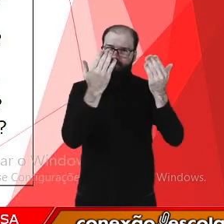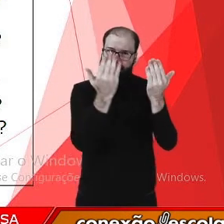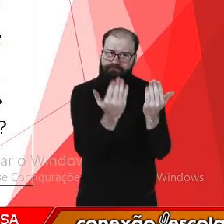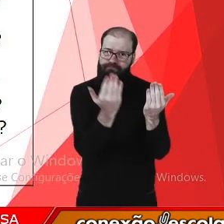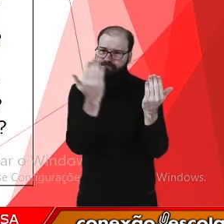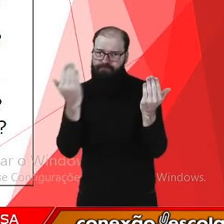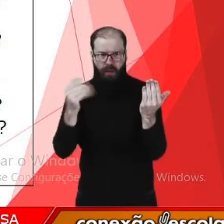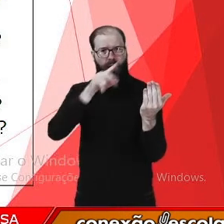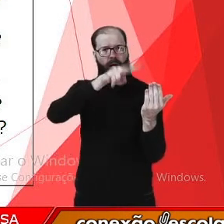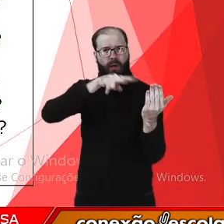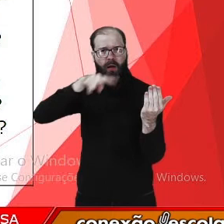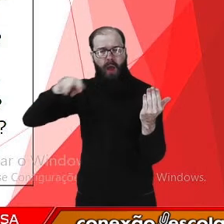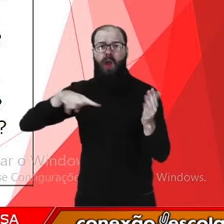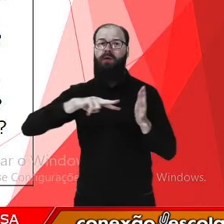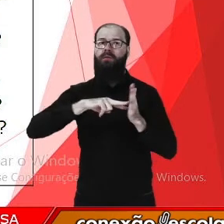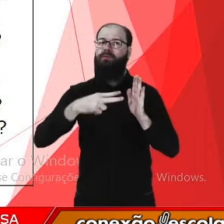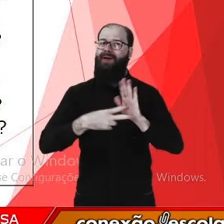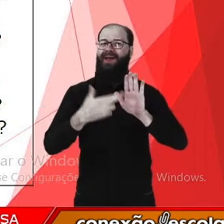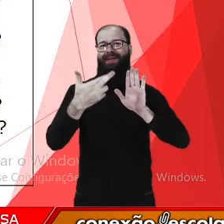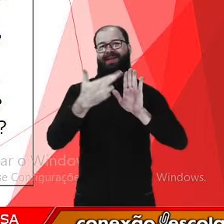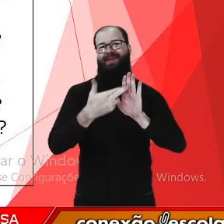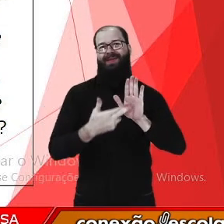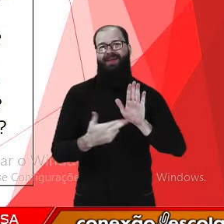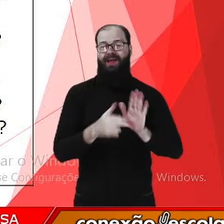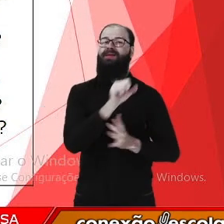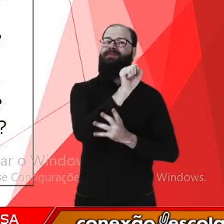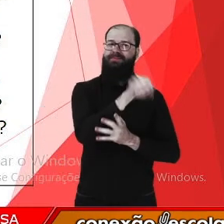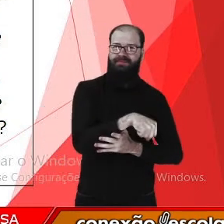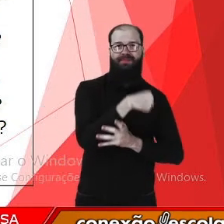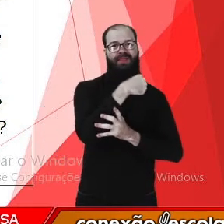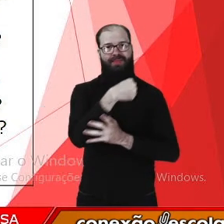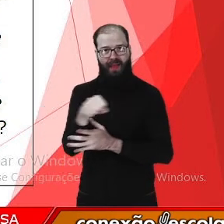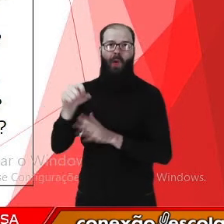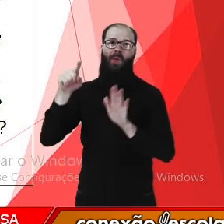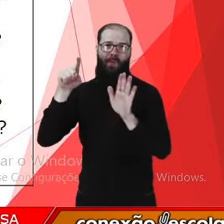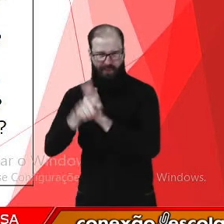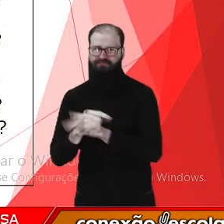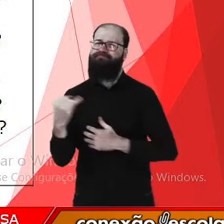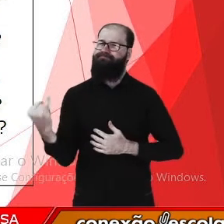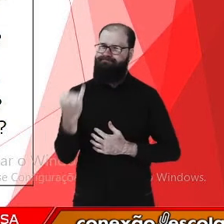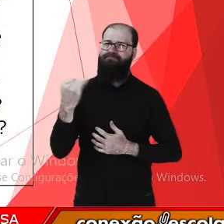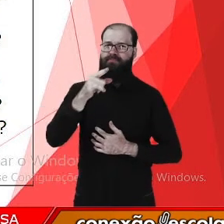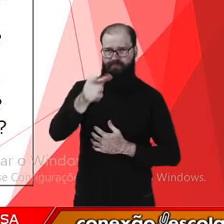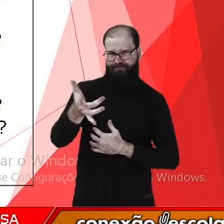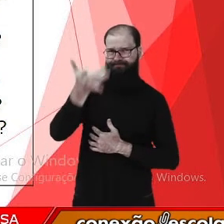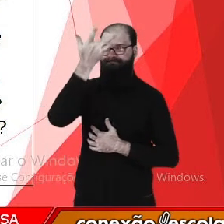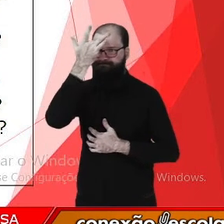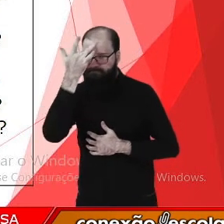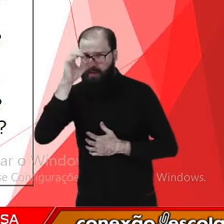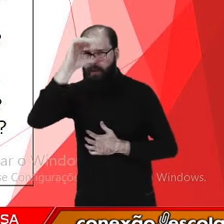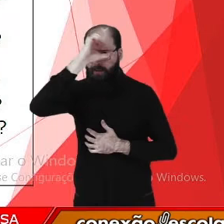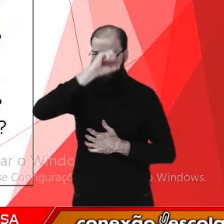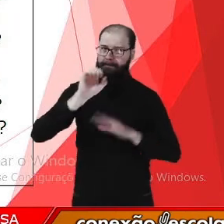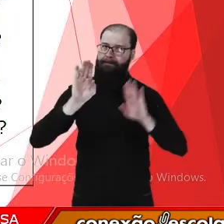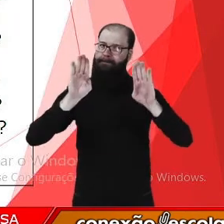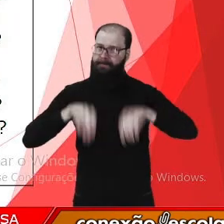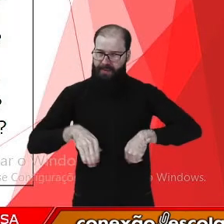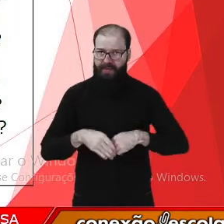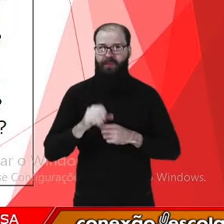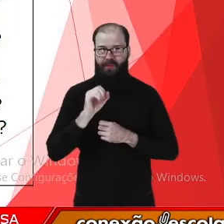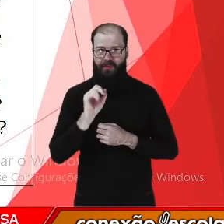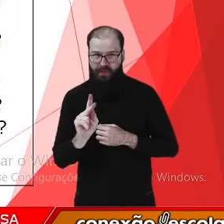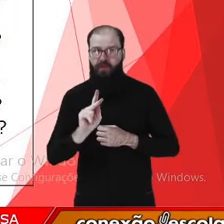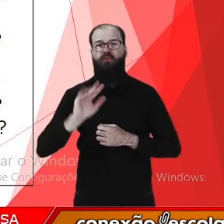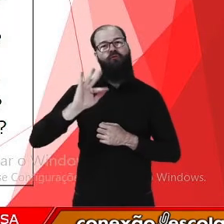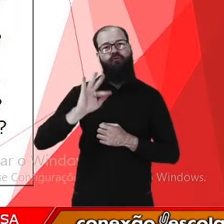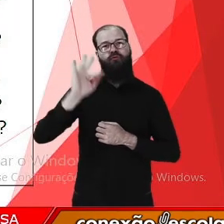em todas as regras, em quase todas as regras da língua inglesa. Certo? Observe bem essas estruturas porque ela